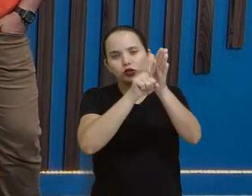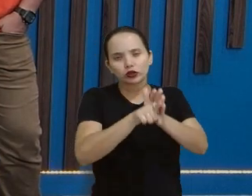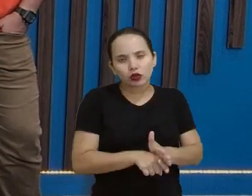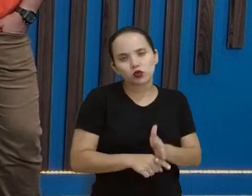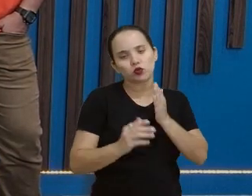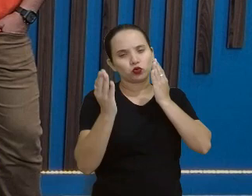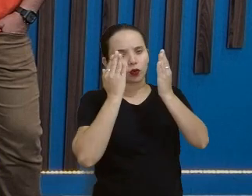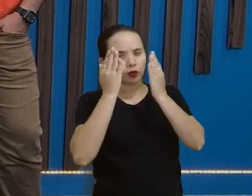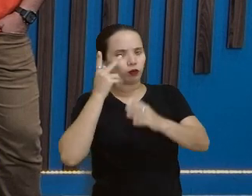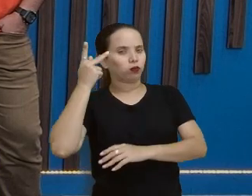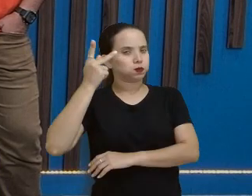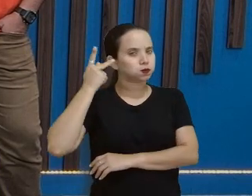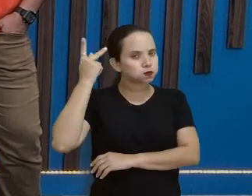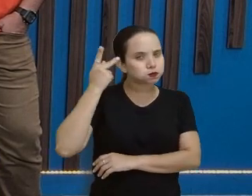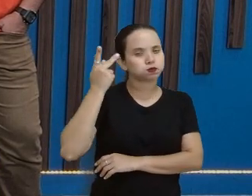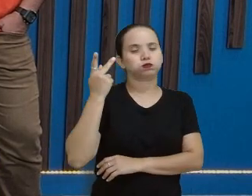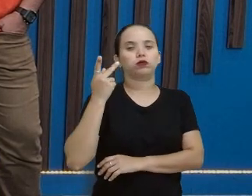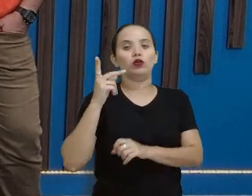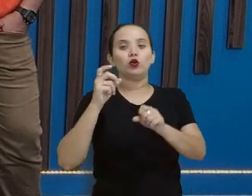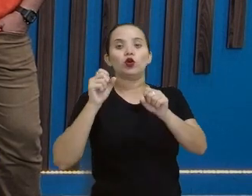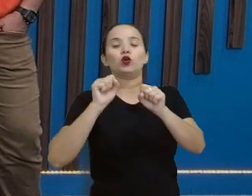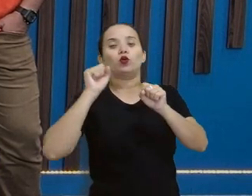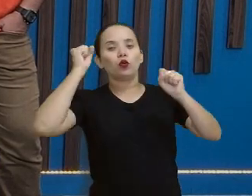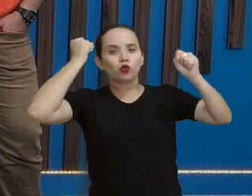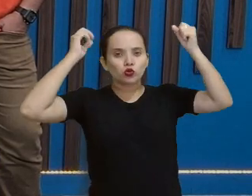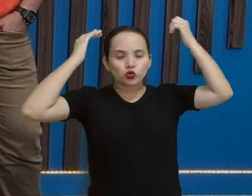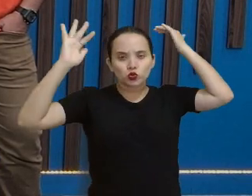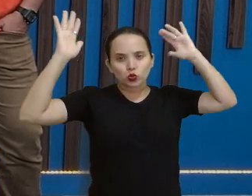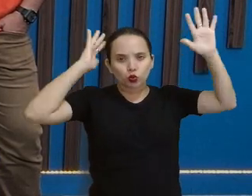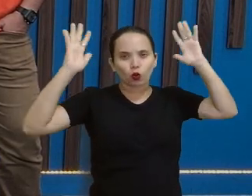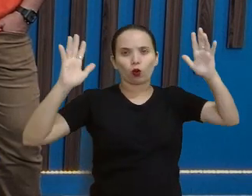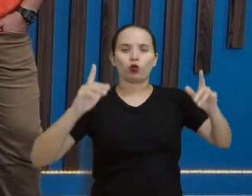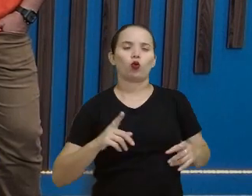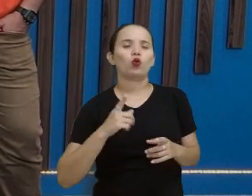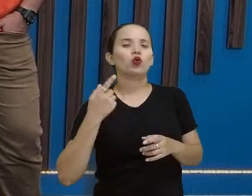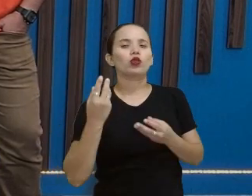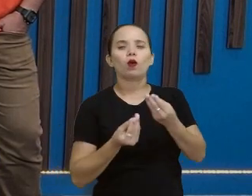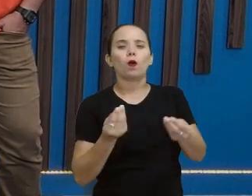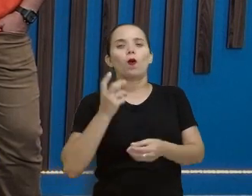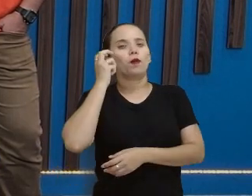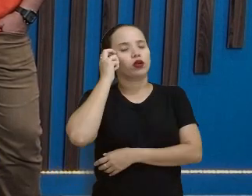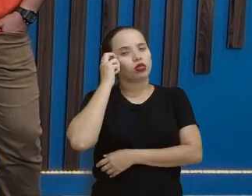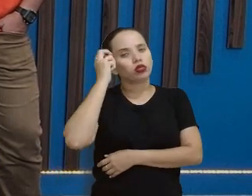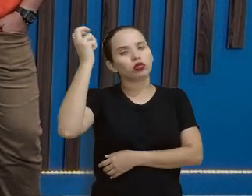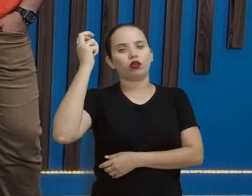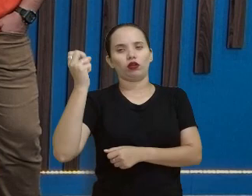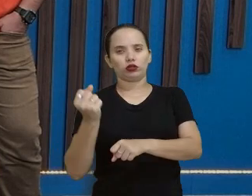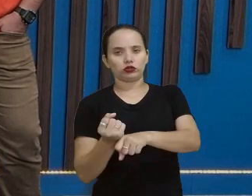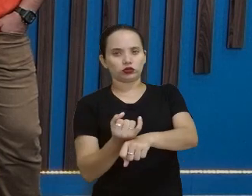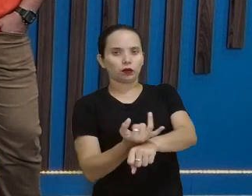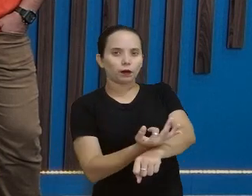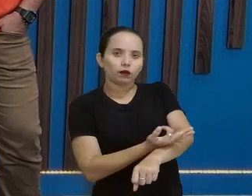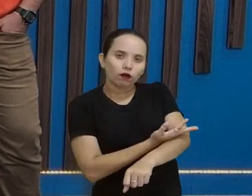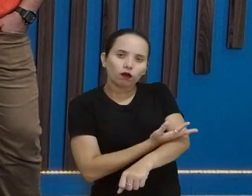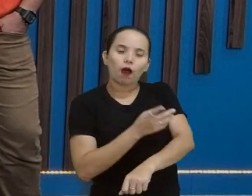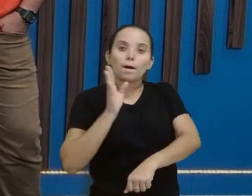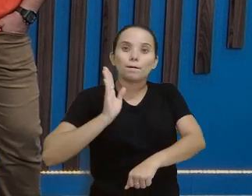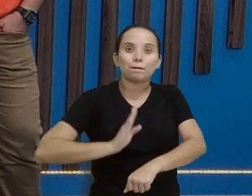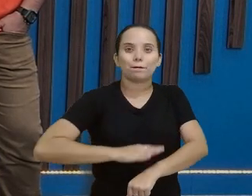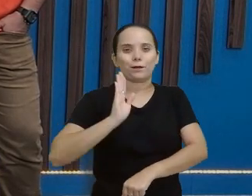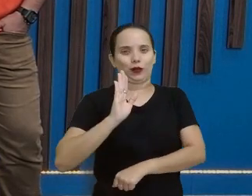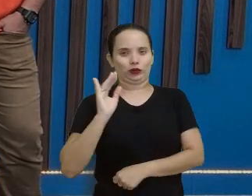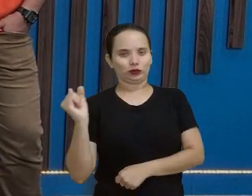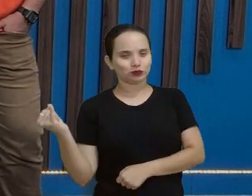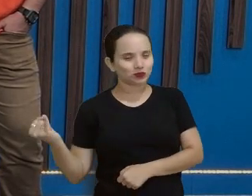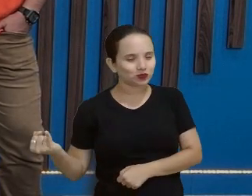psicólogos, psiquiatras, psicanalistas, sociólogos, do quanto a inteligência emocional ela é mais